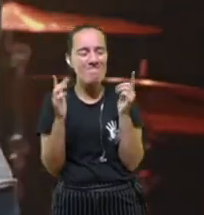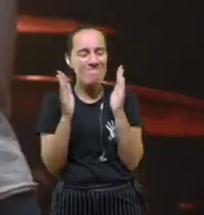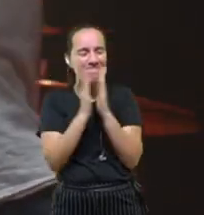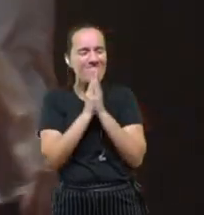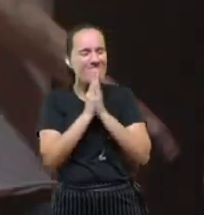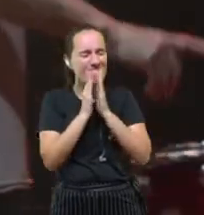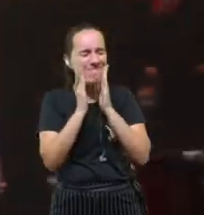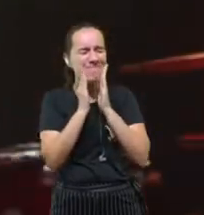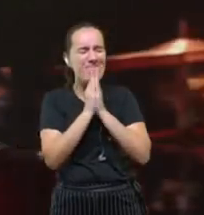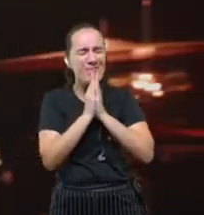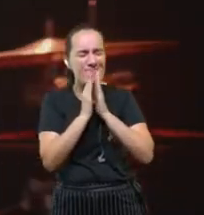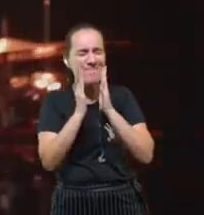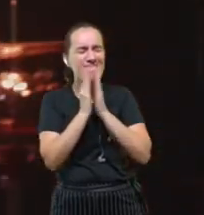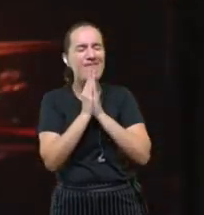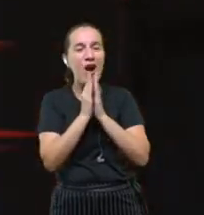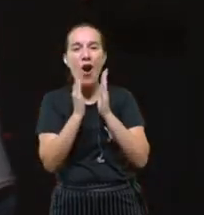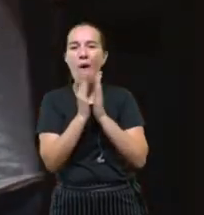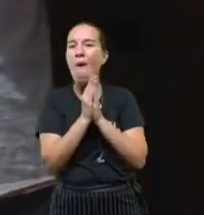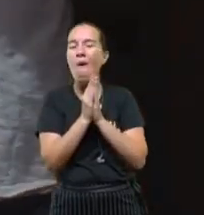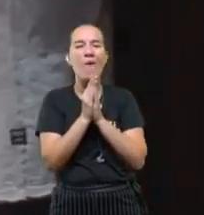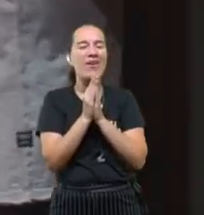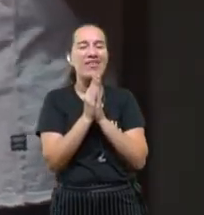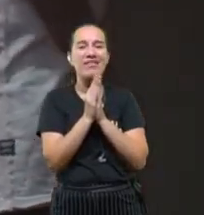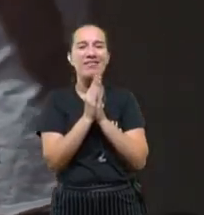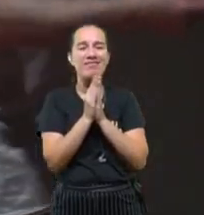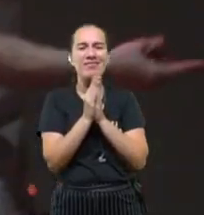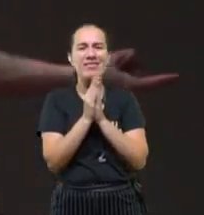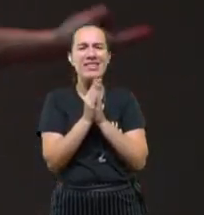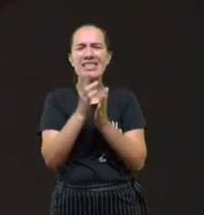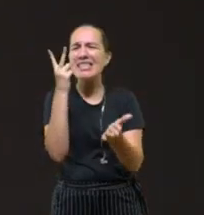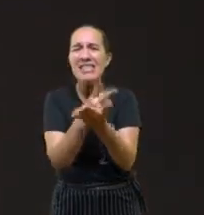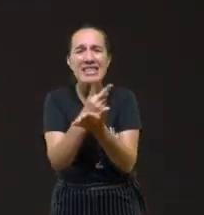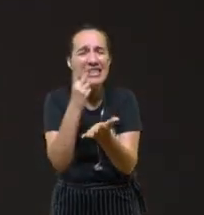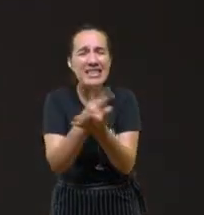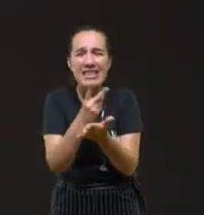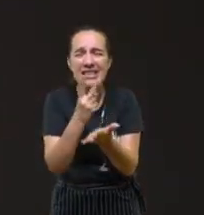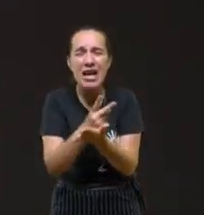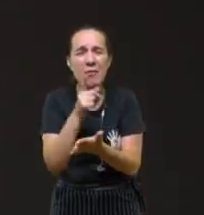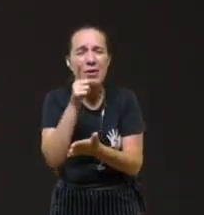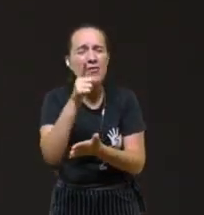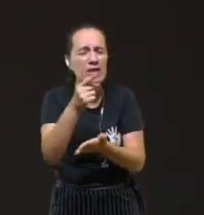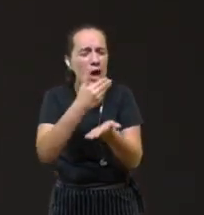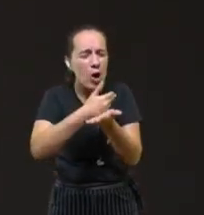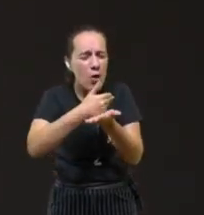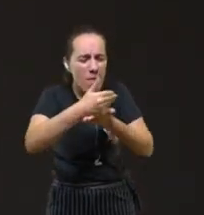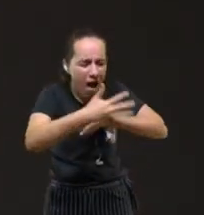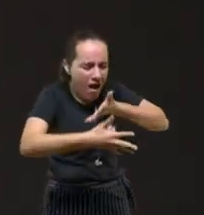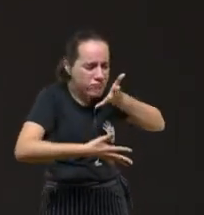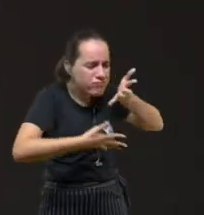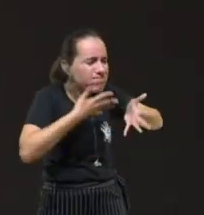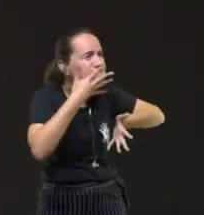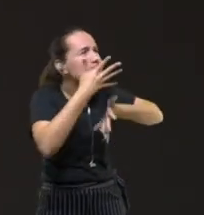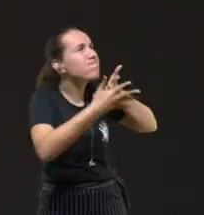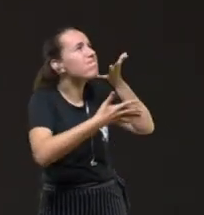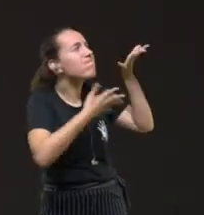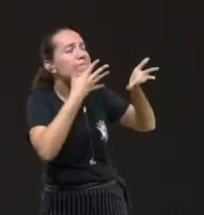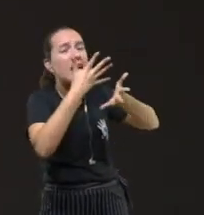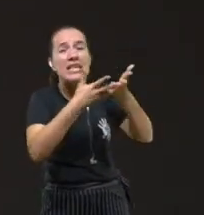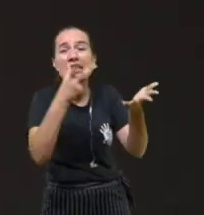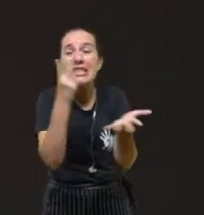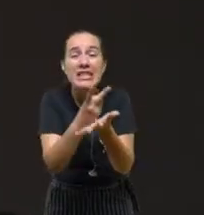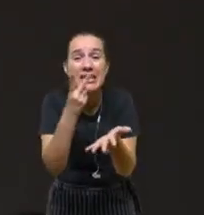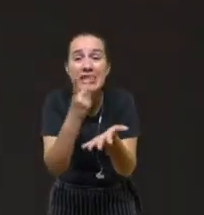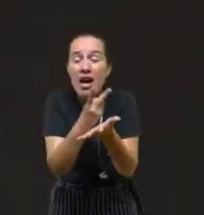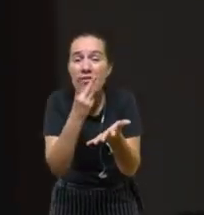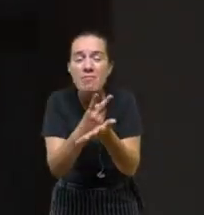oração. Queridos, toda vez que você levanta a sua voz em oração, toda